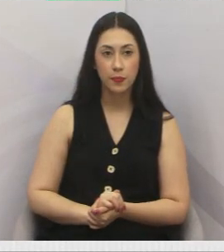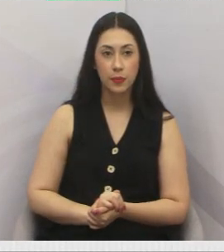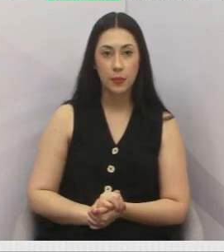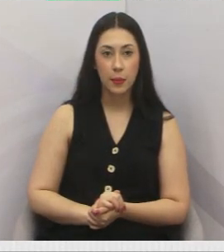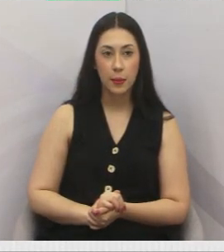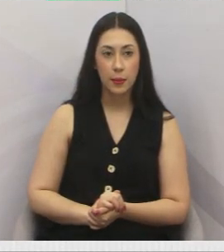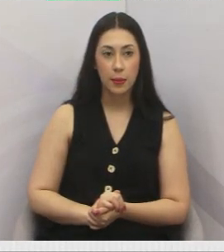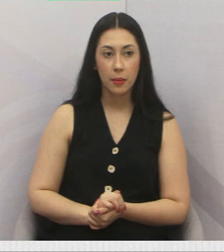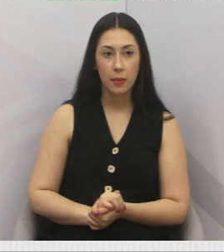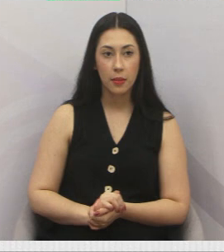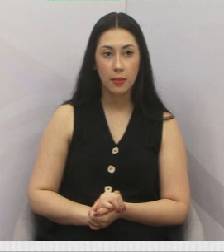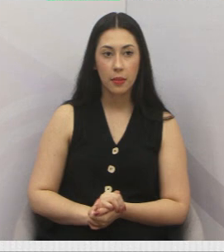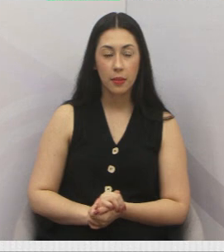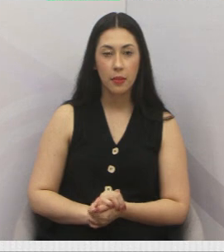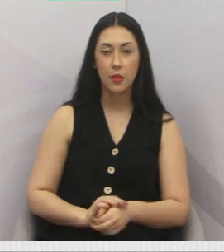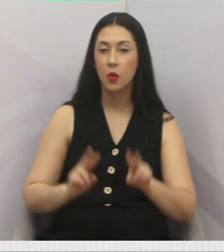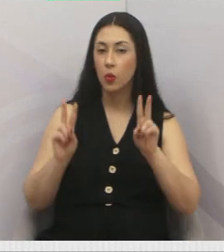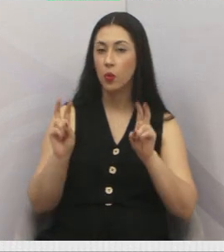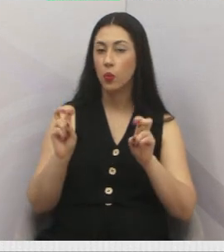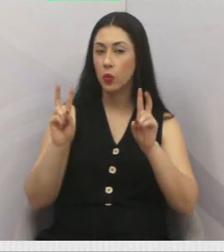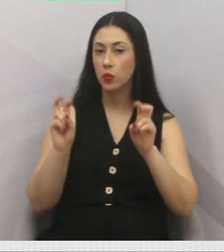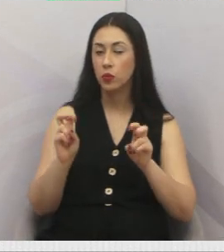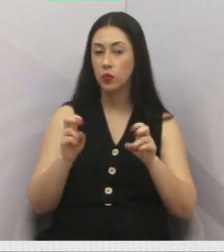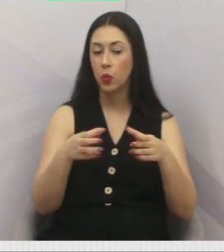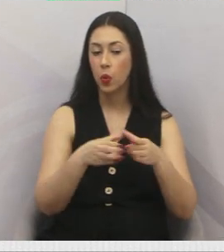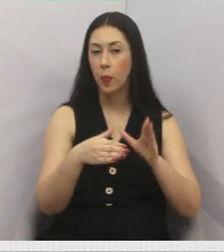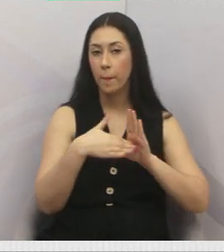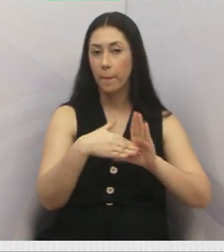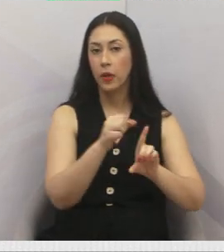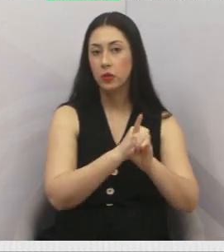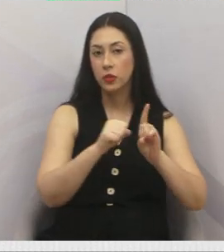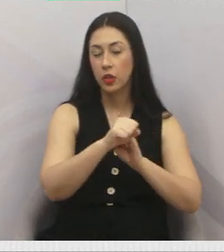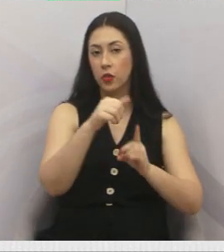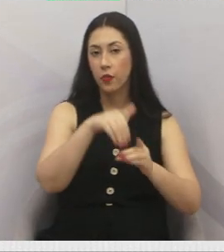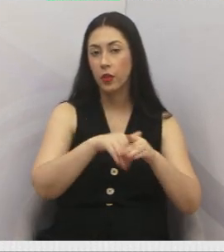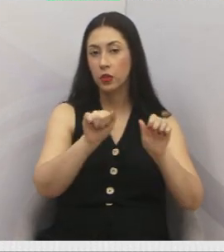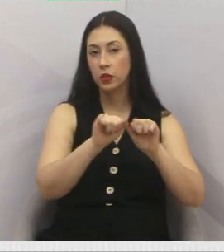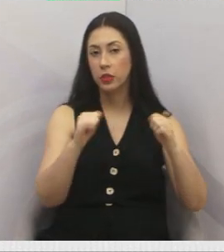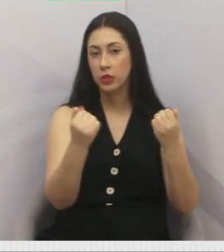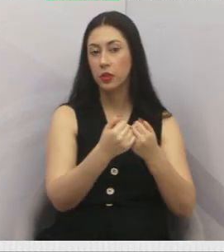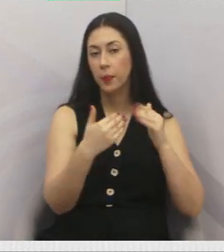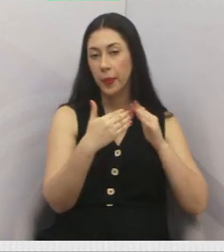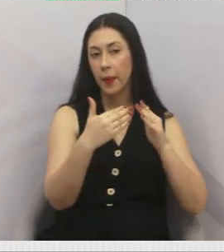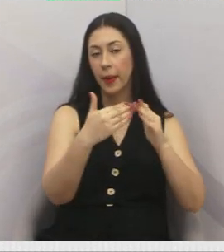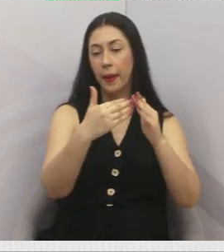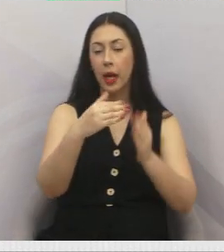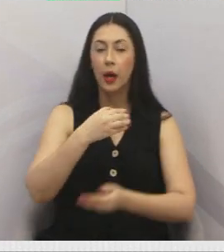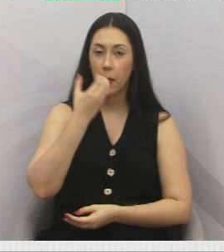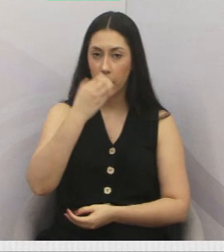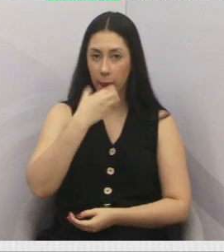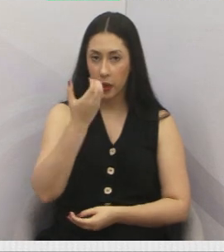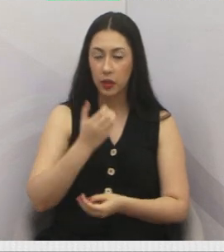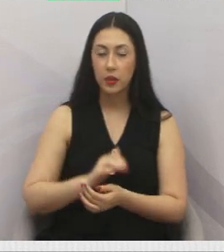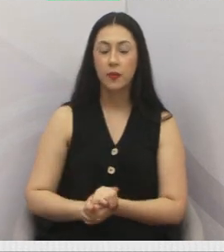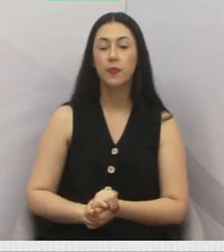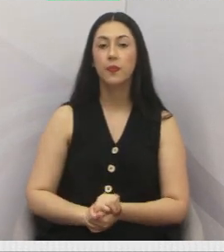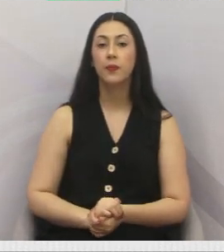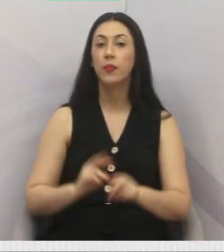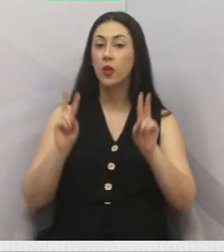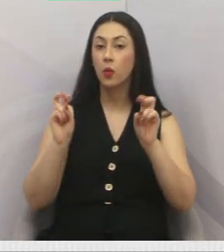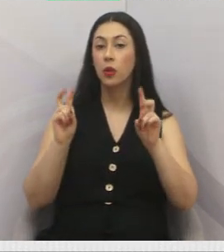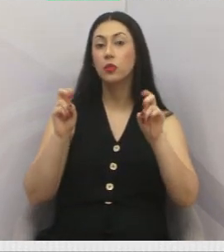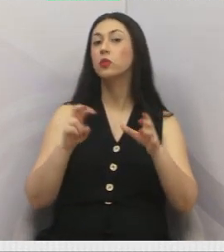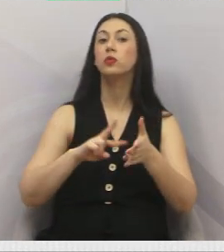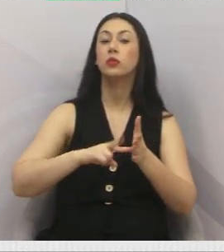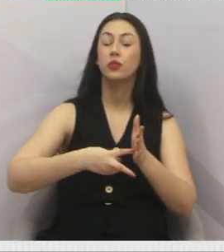Próximo voto. Segmento movimentos populares, um voto para a Associação dos Moradores de Jardim Paraíso e Jardim Holanda. Segmento